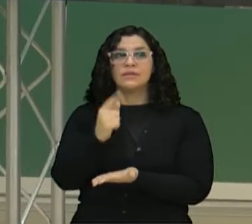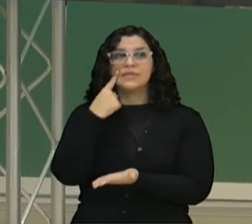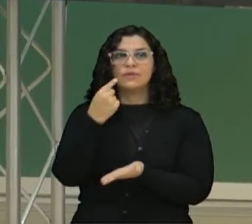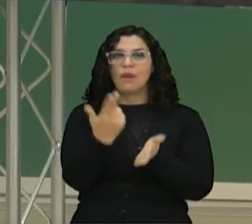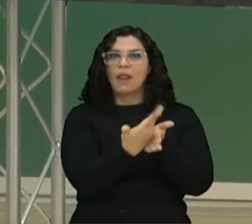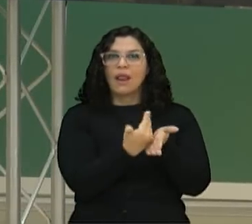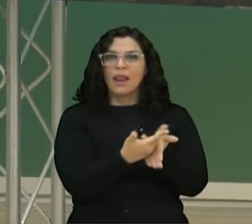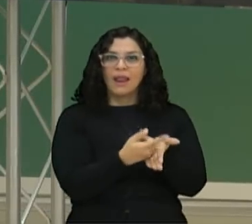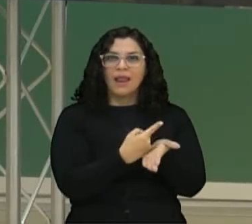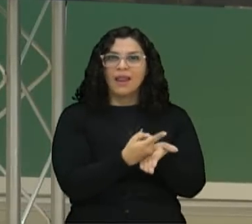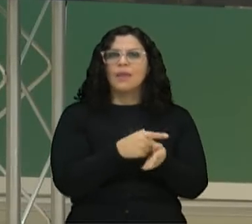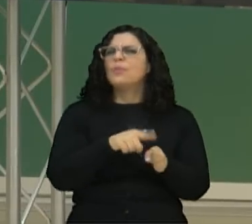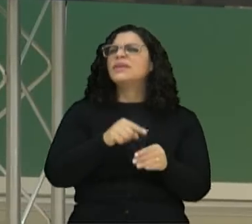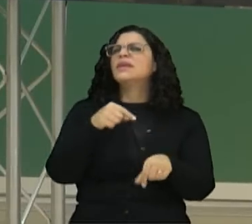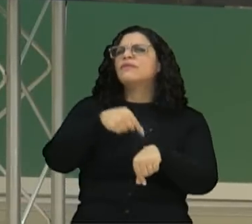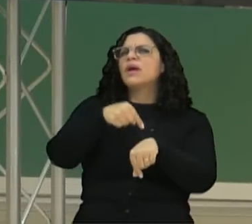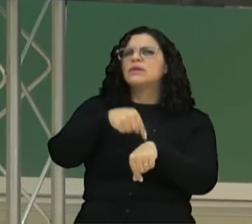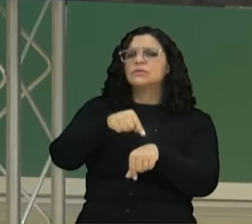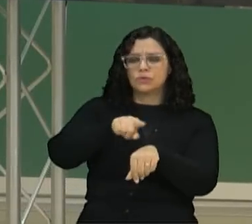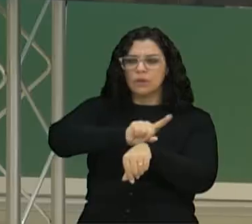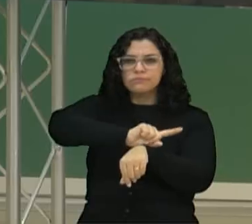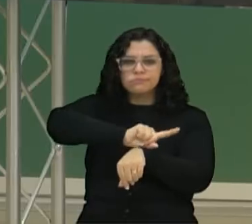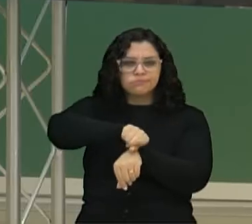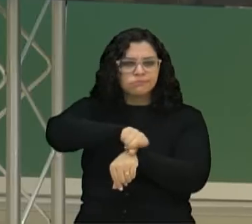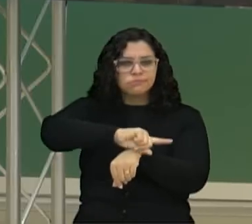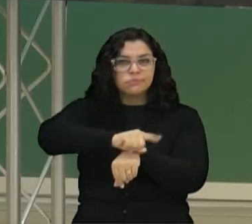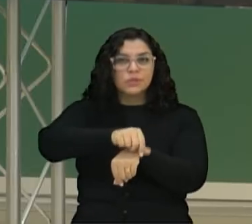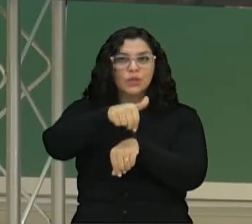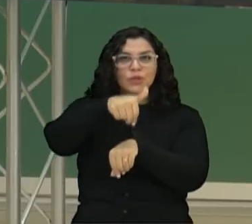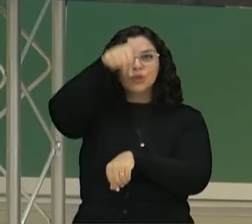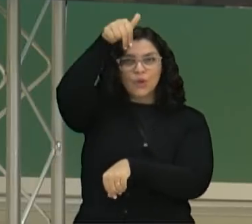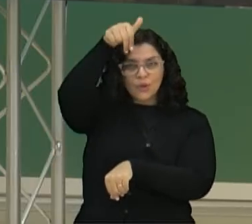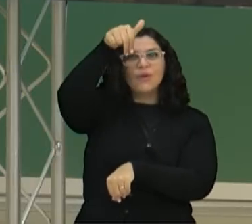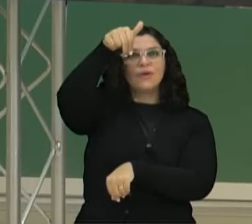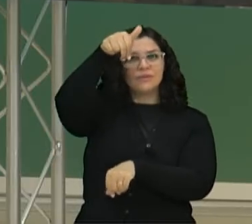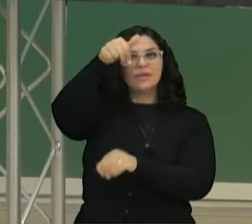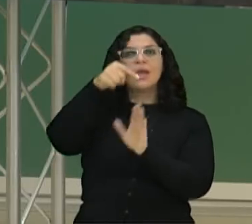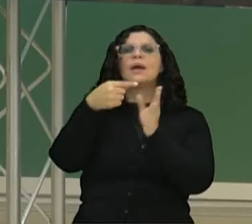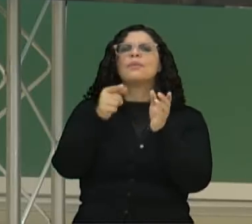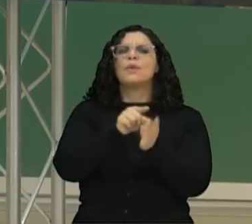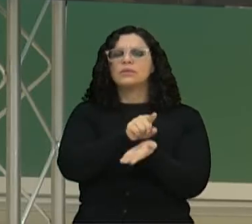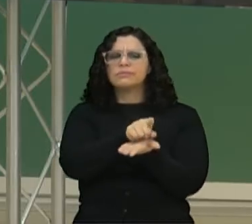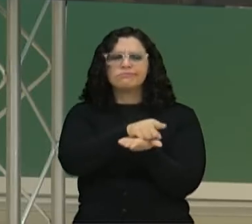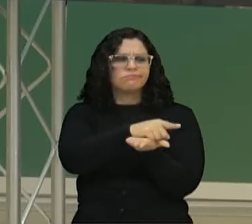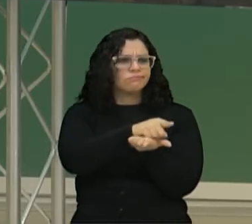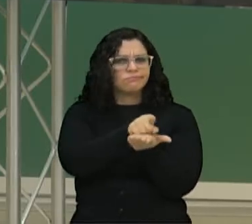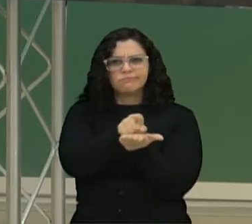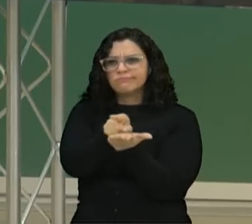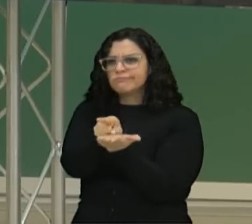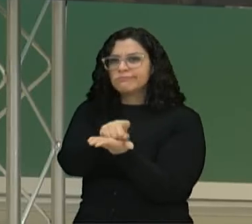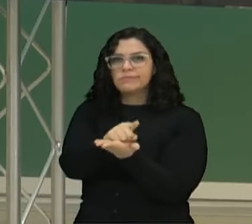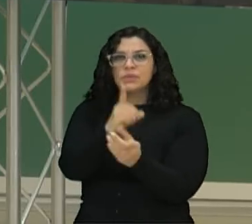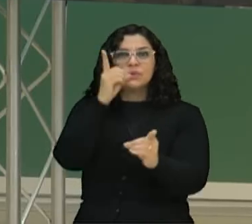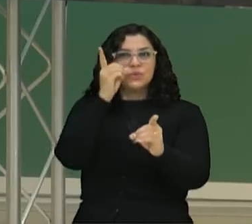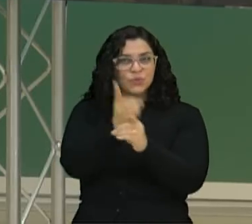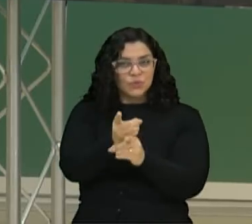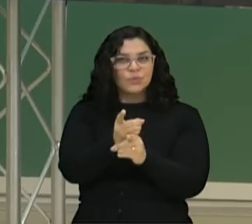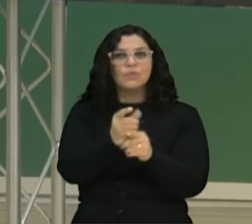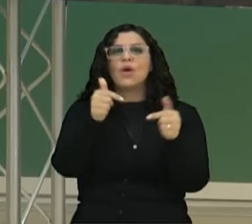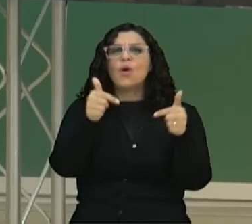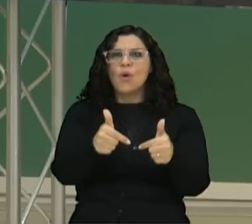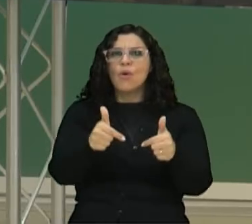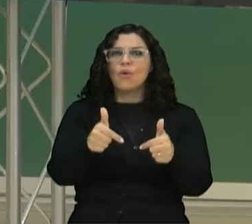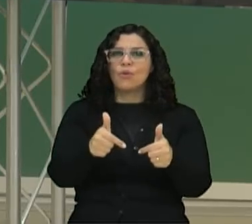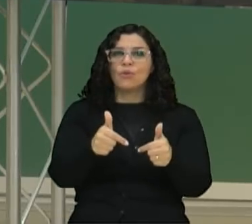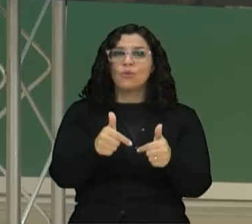devem lembrar, né? Para que serve? Ela sinaliza, né, o norte, né, as posições, faz com que a gente